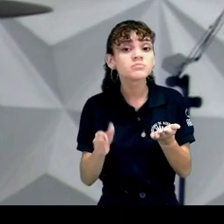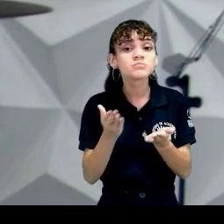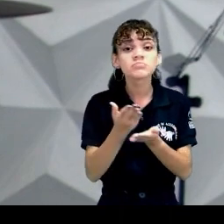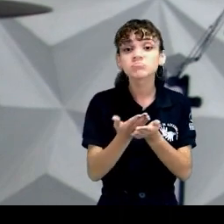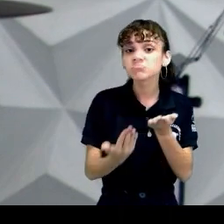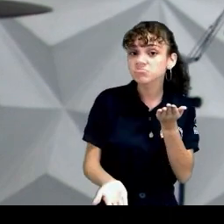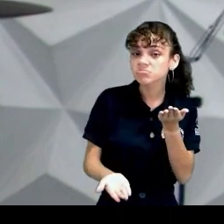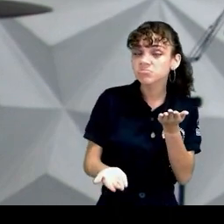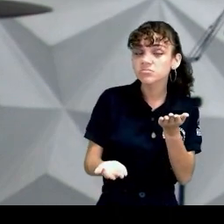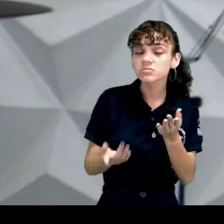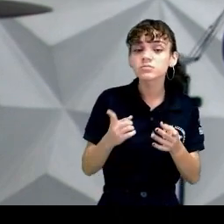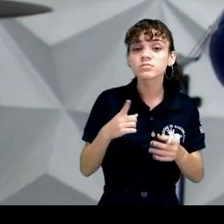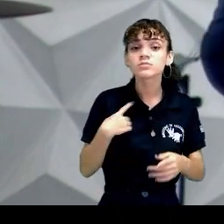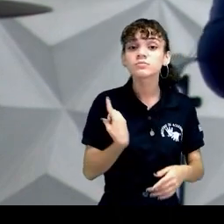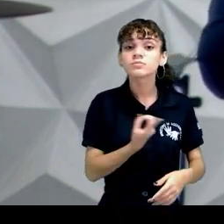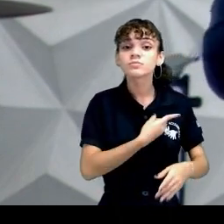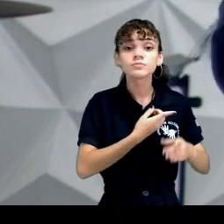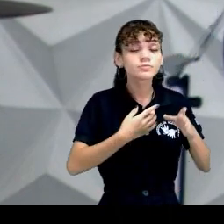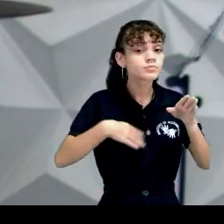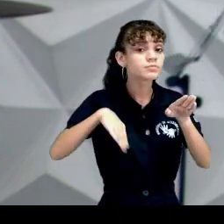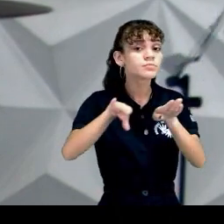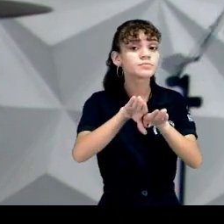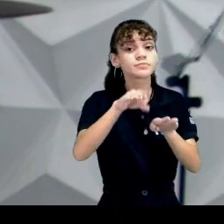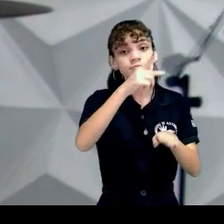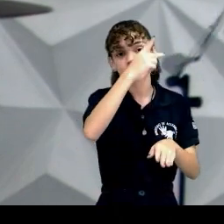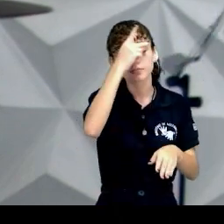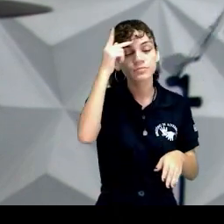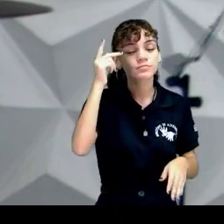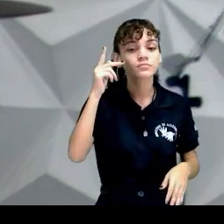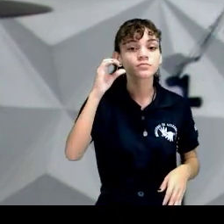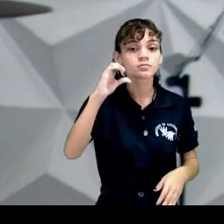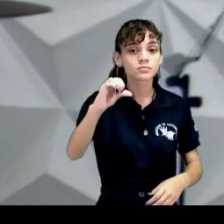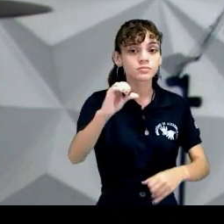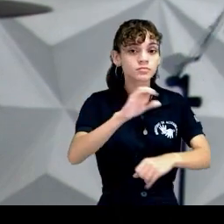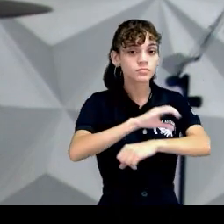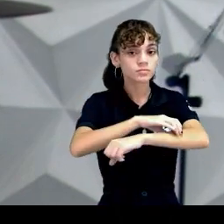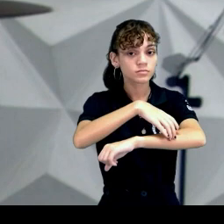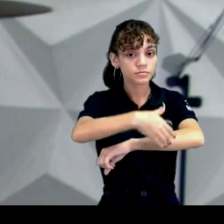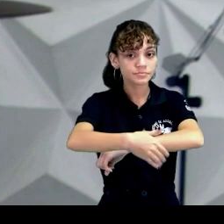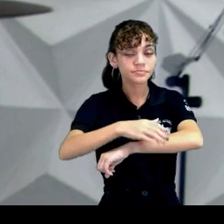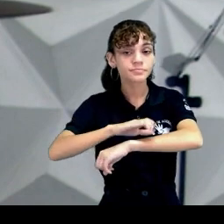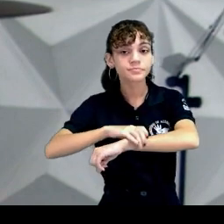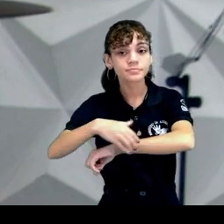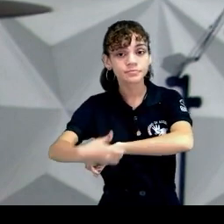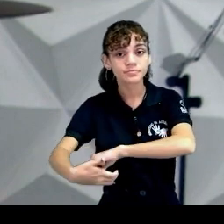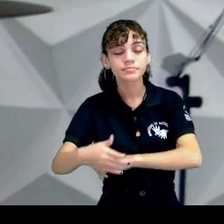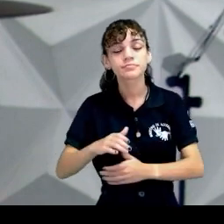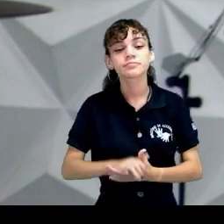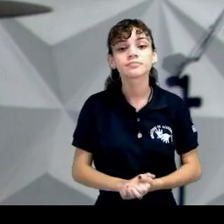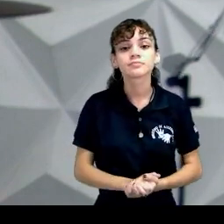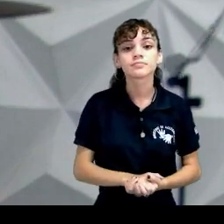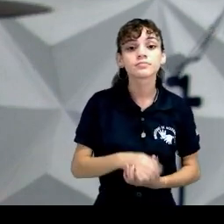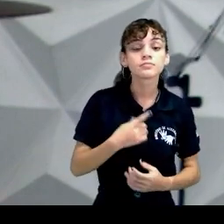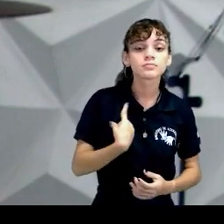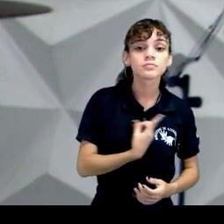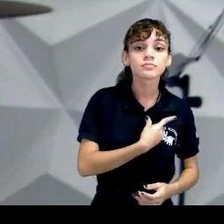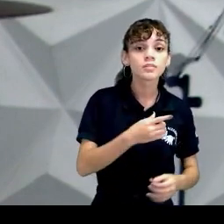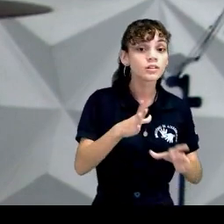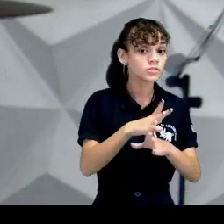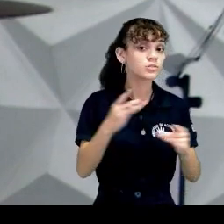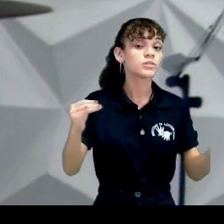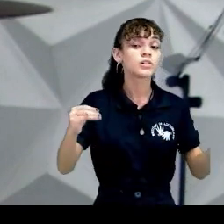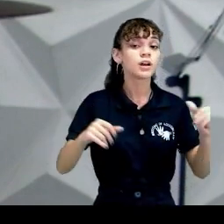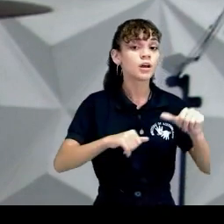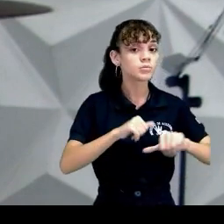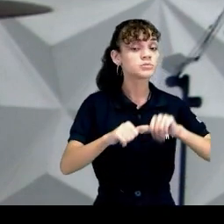com Cristo, mas a gente parece que não volta para agradecer, ou pelo menos para continuar numa relação íntima com